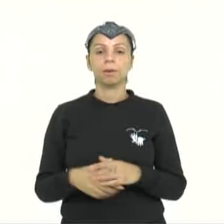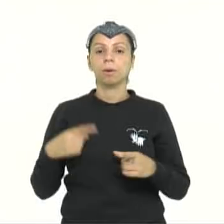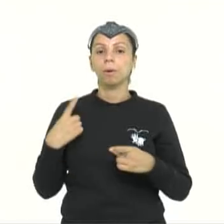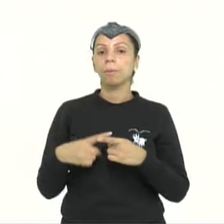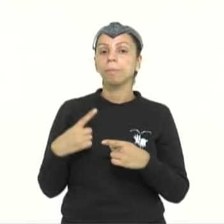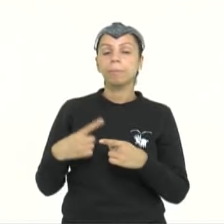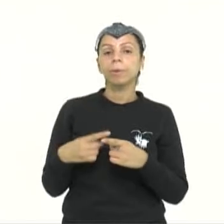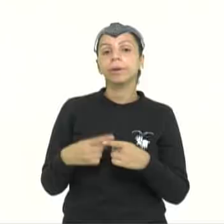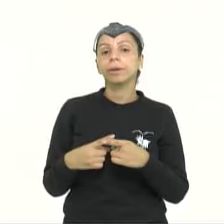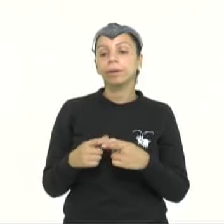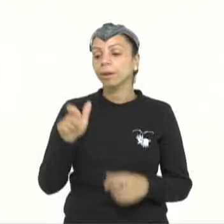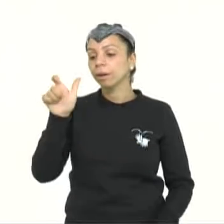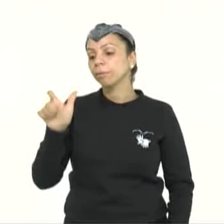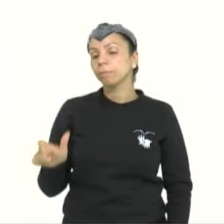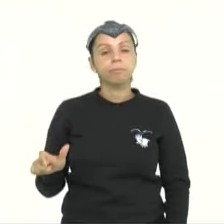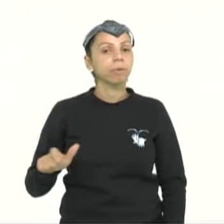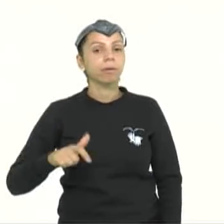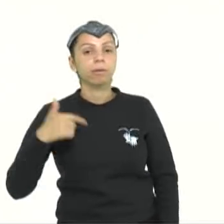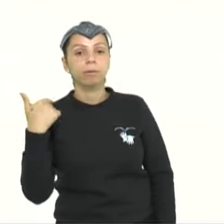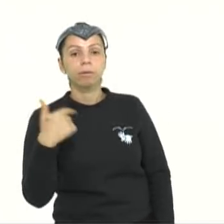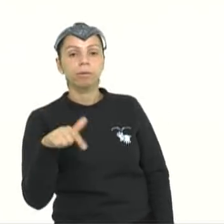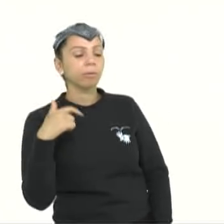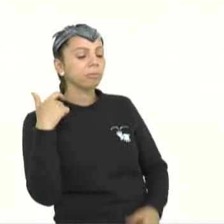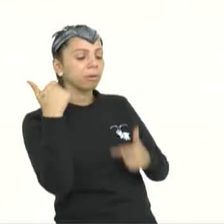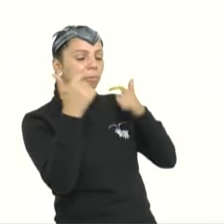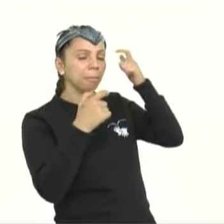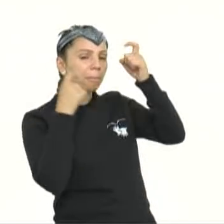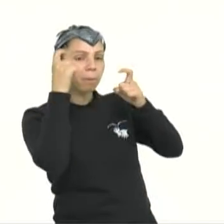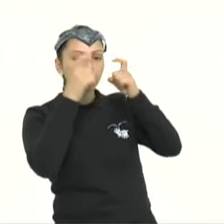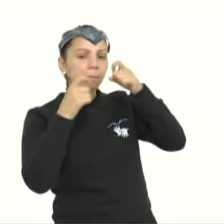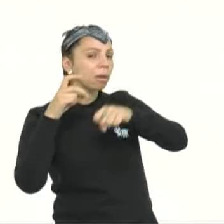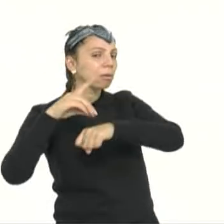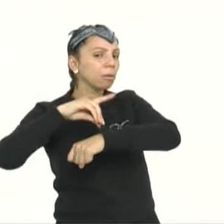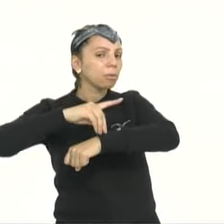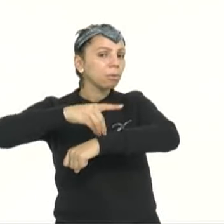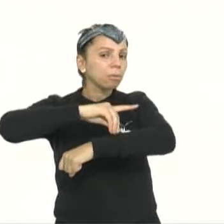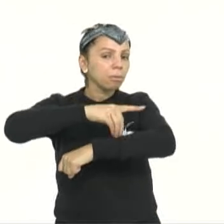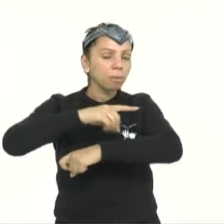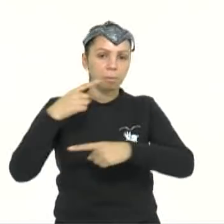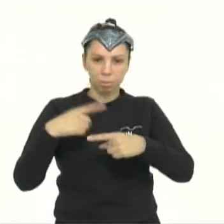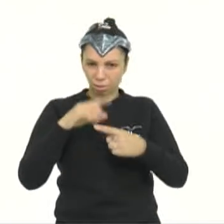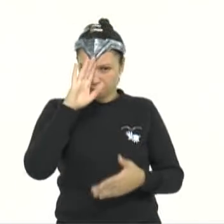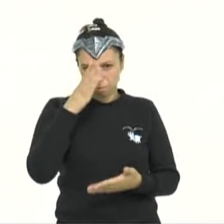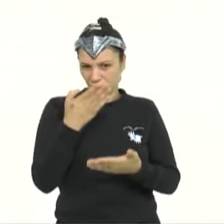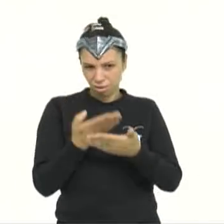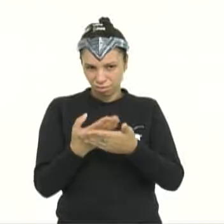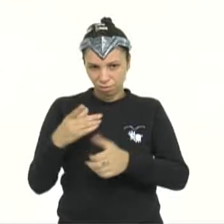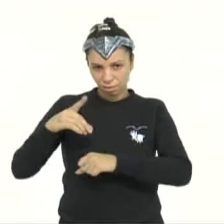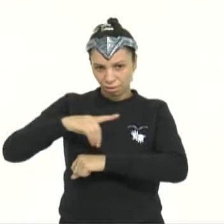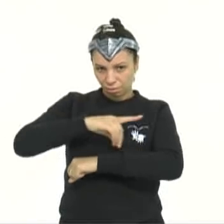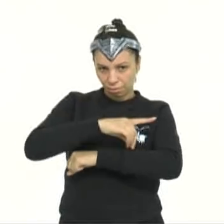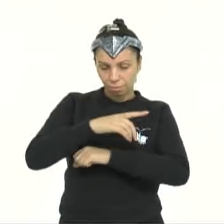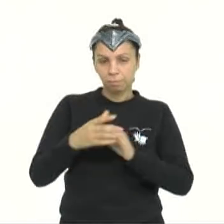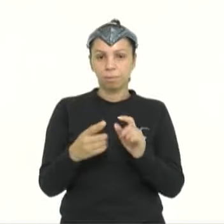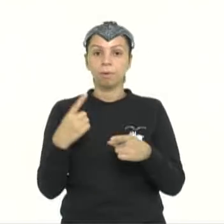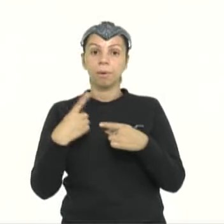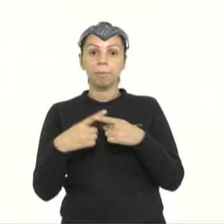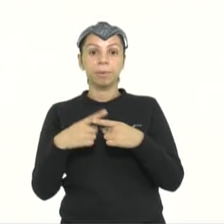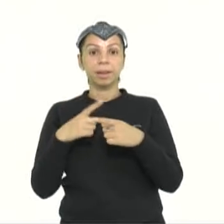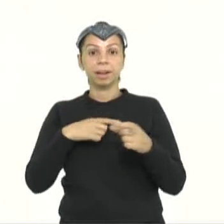não está preocupada com os dinossauros? Porque ela não acredita em dinossauros? Porque ela tem